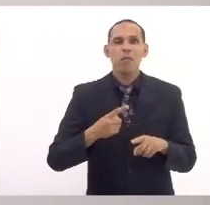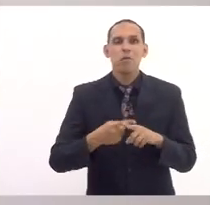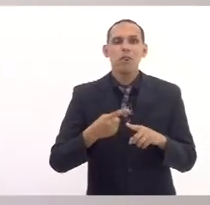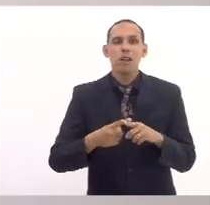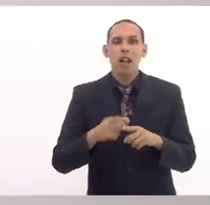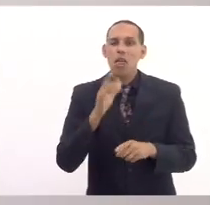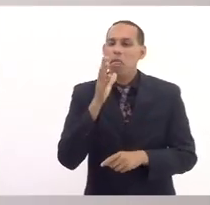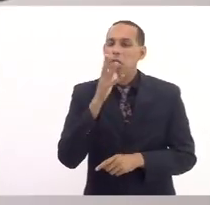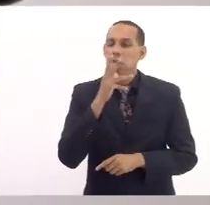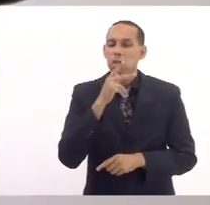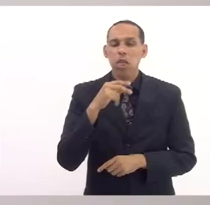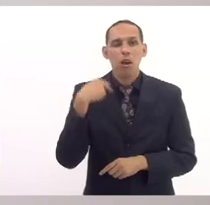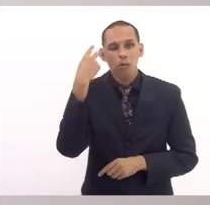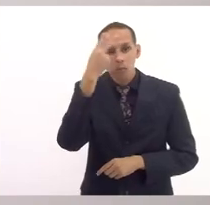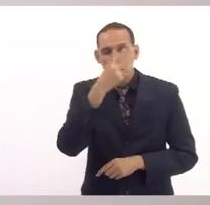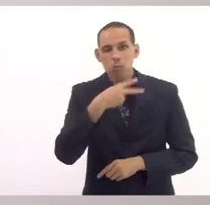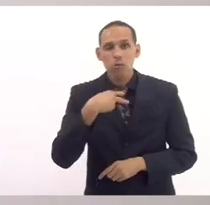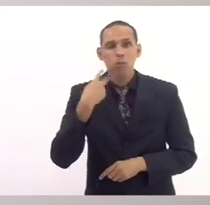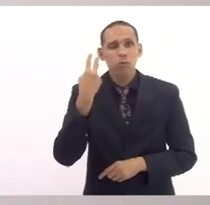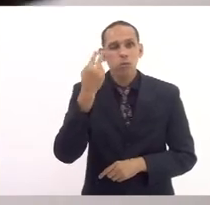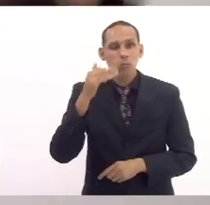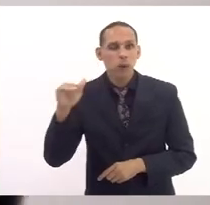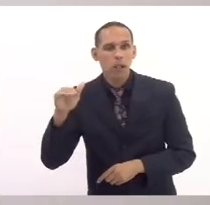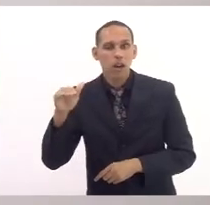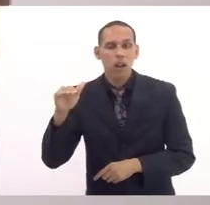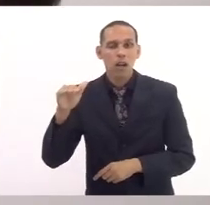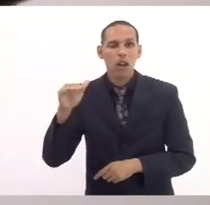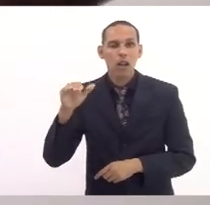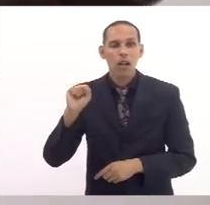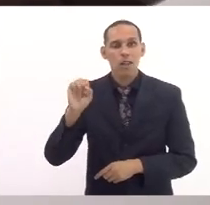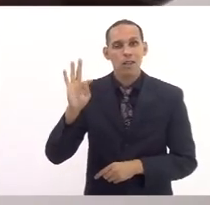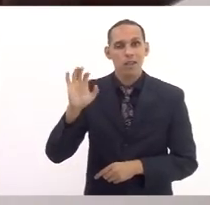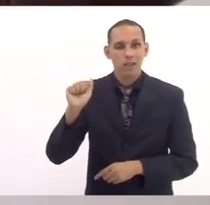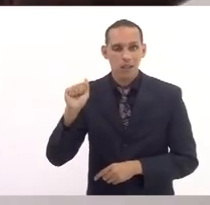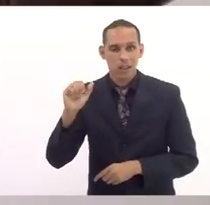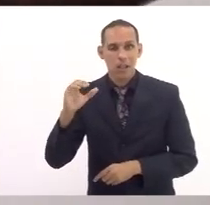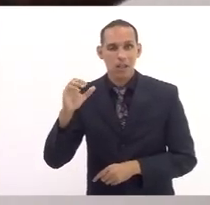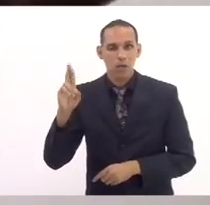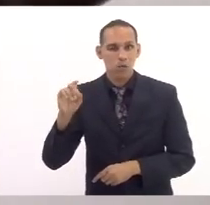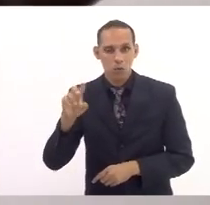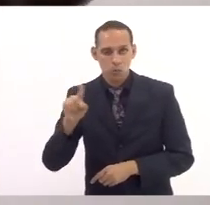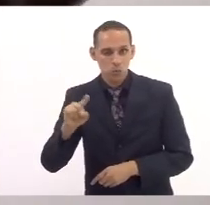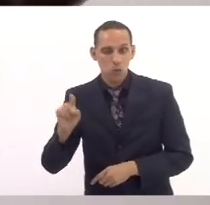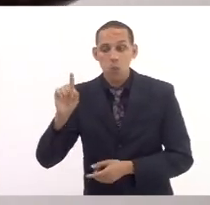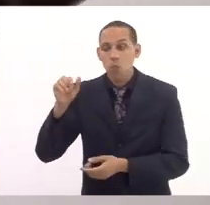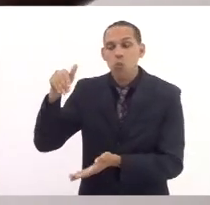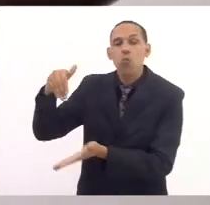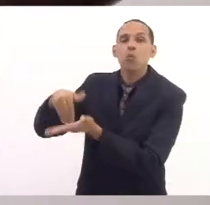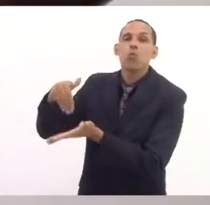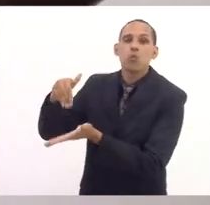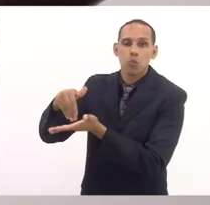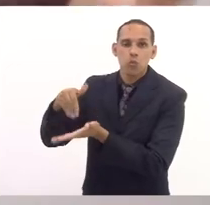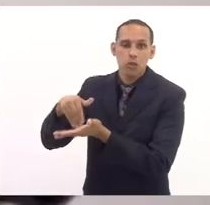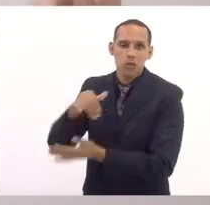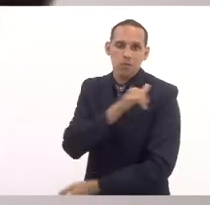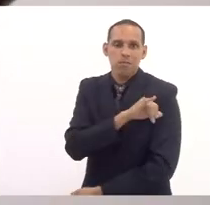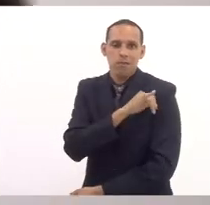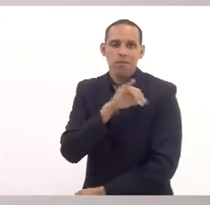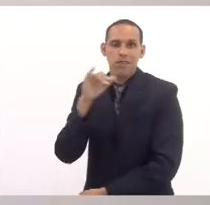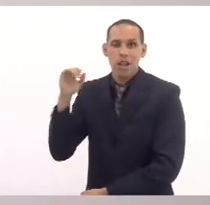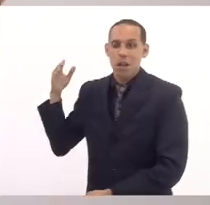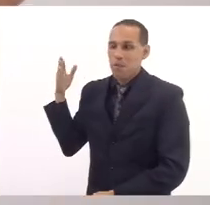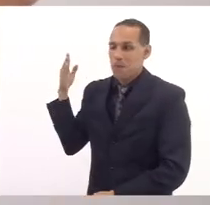inadmissível demorar 2 horas e meia de Santa Cruz, que é a última estação de trem do município de Rio de Janeiro,